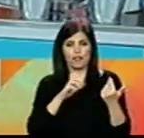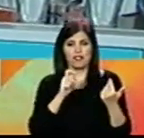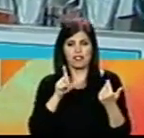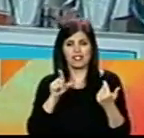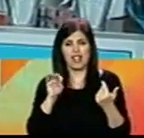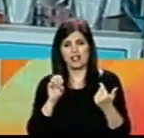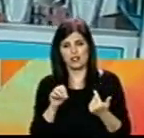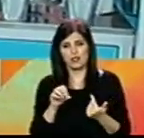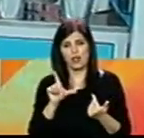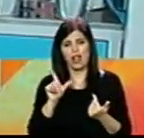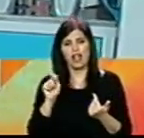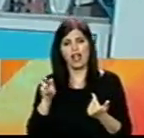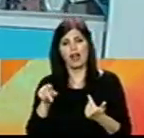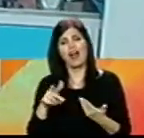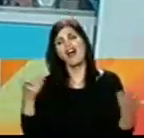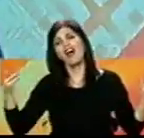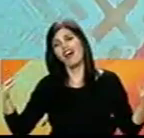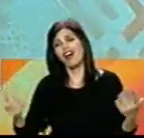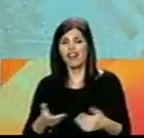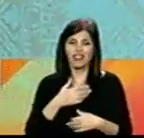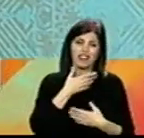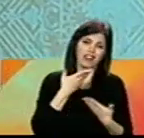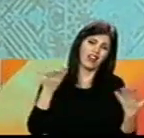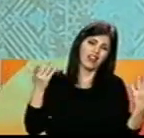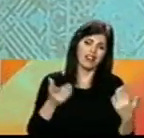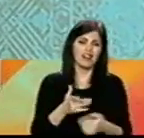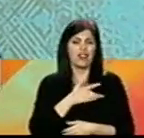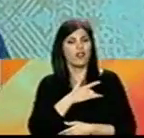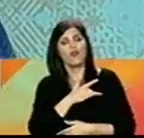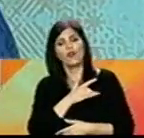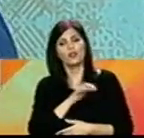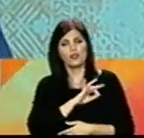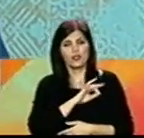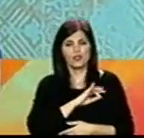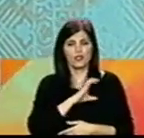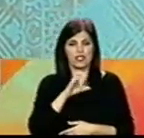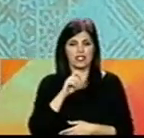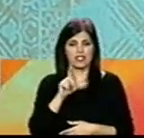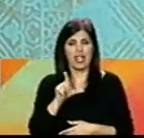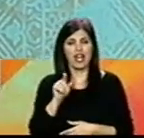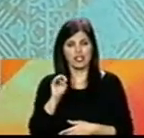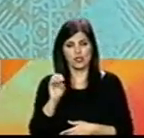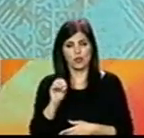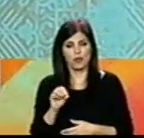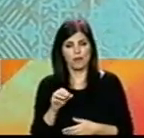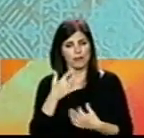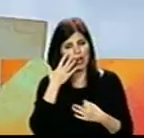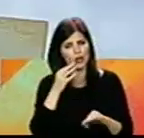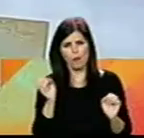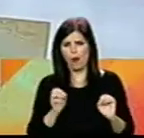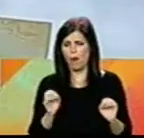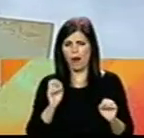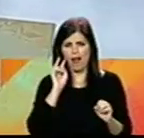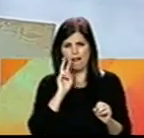a gente... Ai, o senhor Celso! Ai, adoro o senhor Celso! É verdade, é verdade. Não é muito comum nós vermos